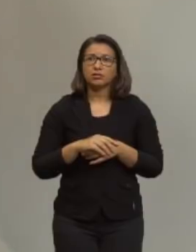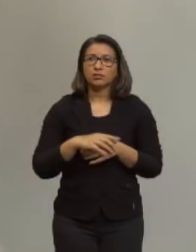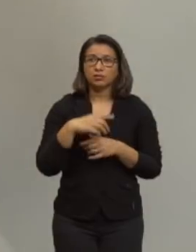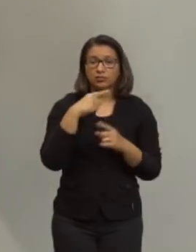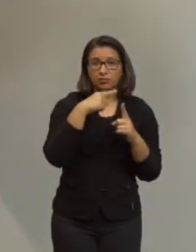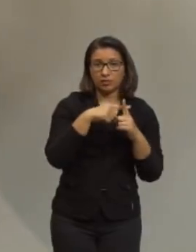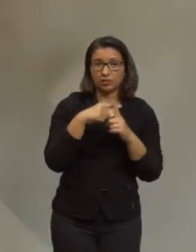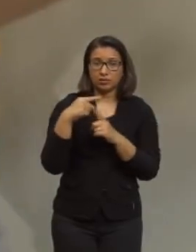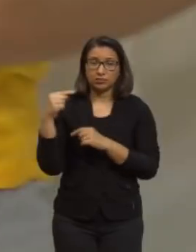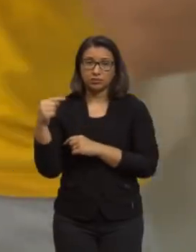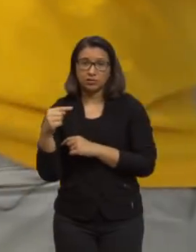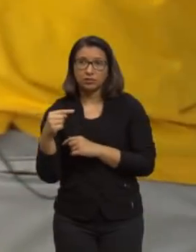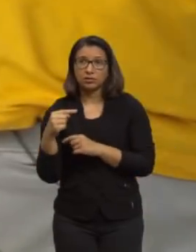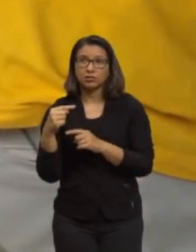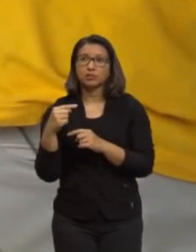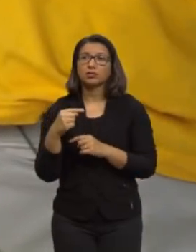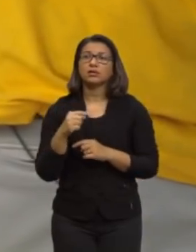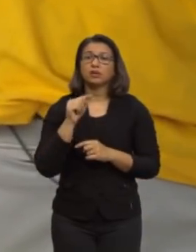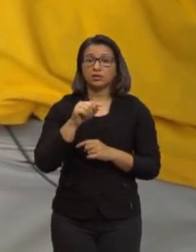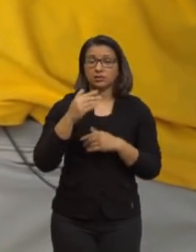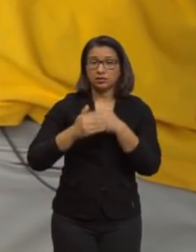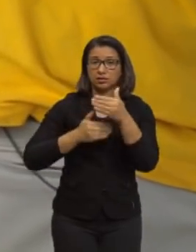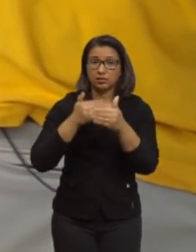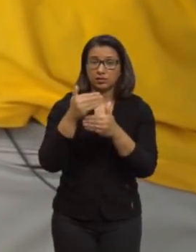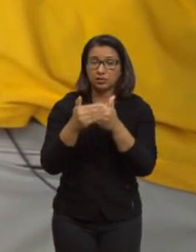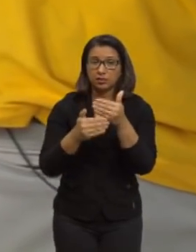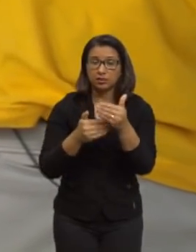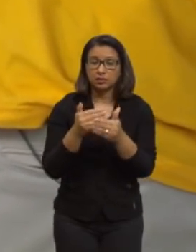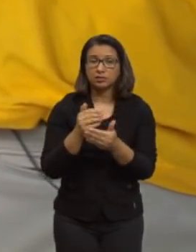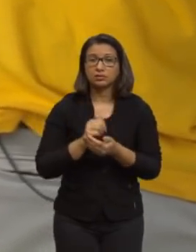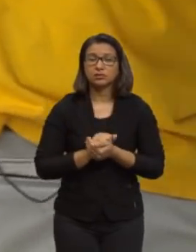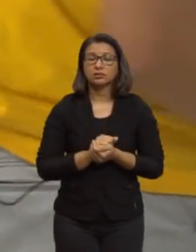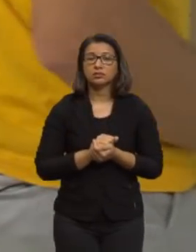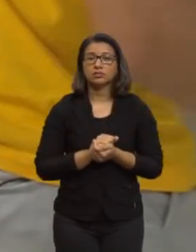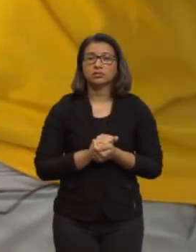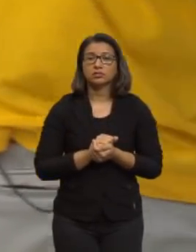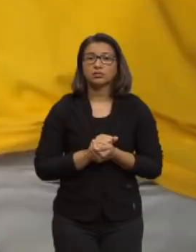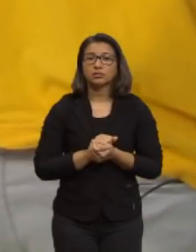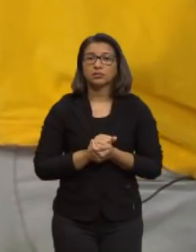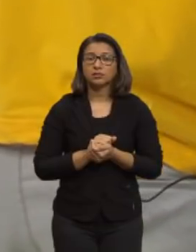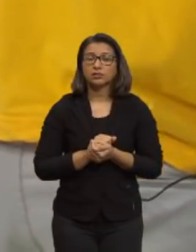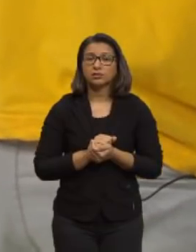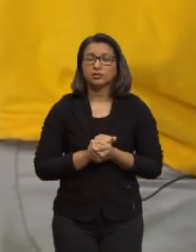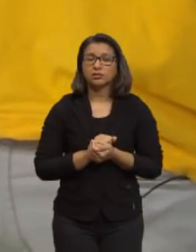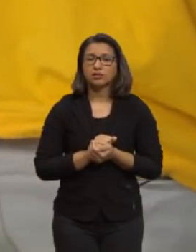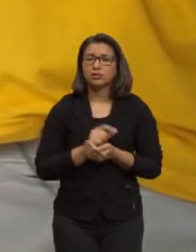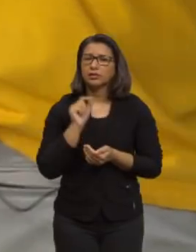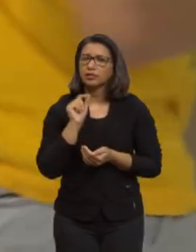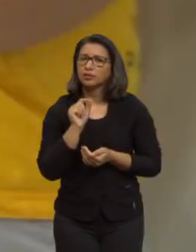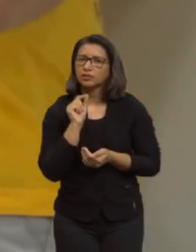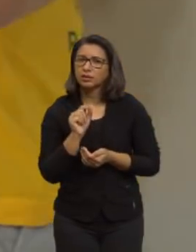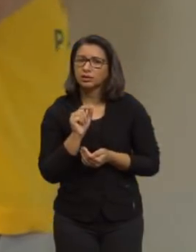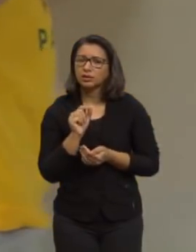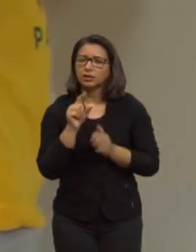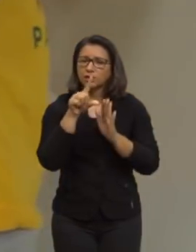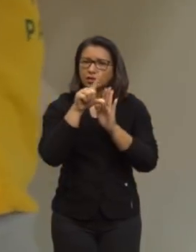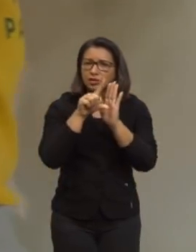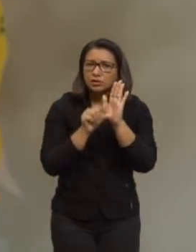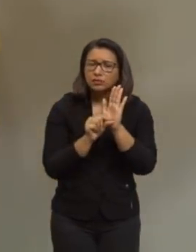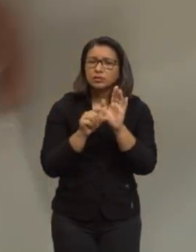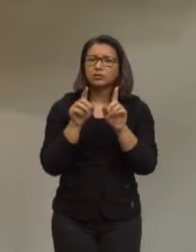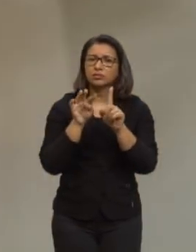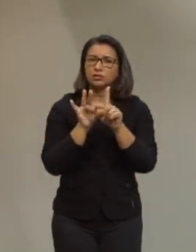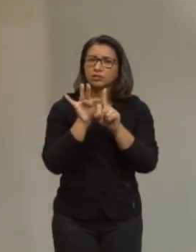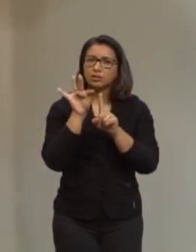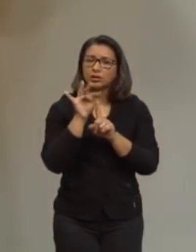tá tranquilo e este processo e foi um processo aqui diminuiu